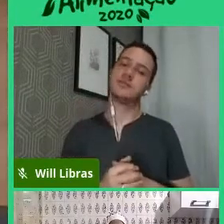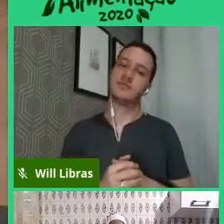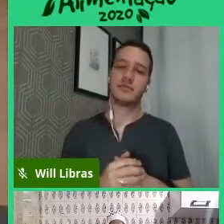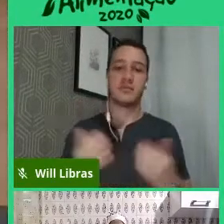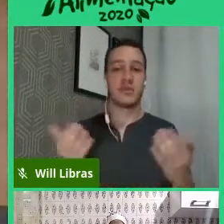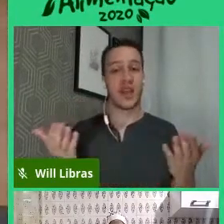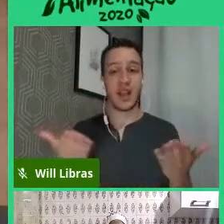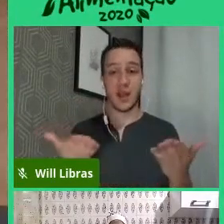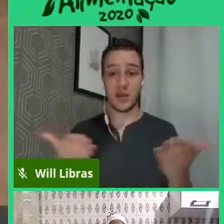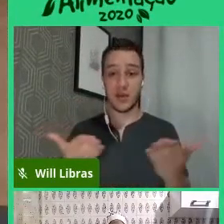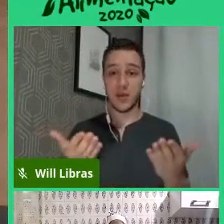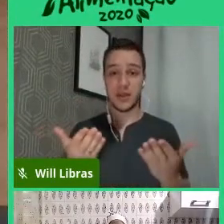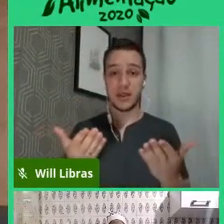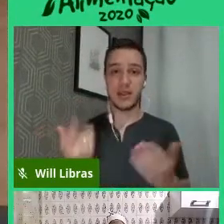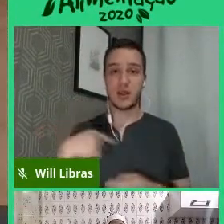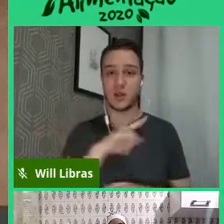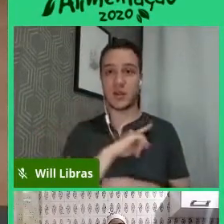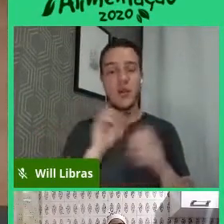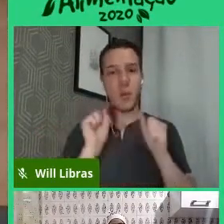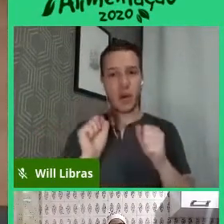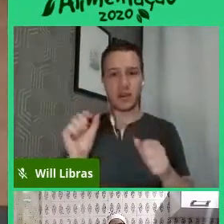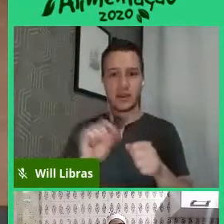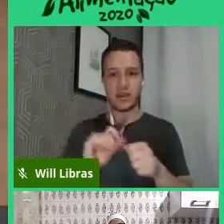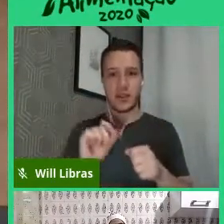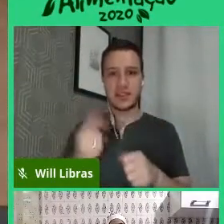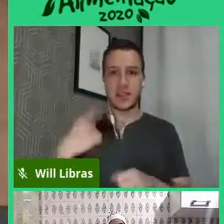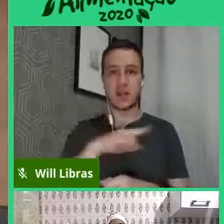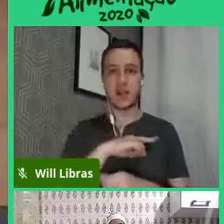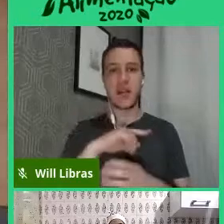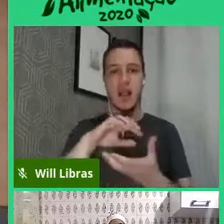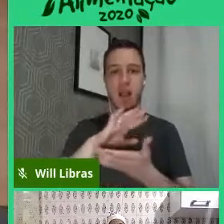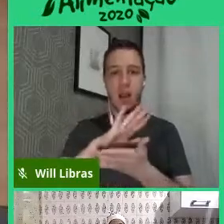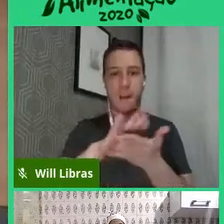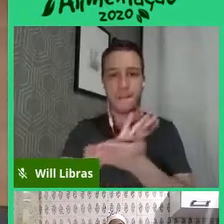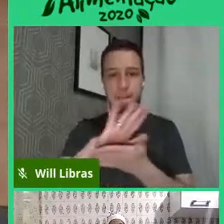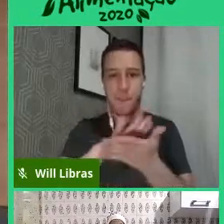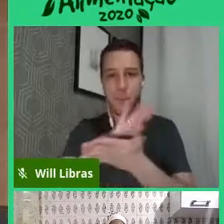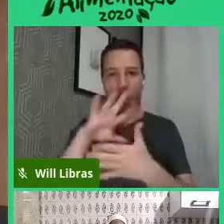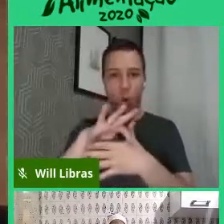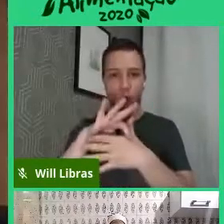Agora, a gente já pode fazer as nossas almôndegas, tá?